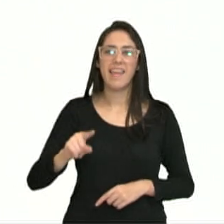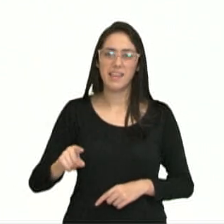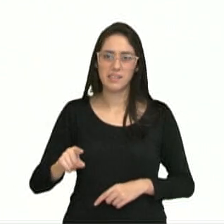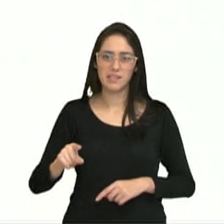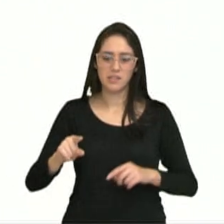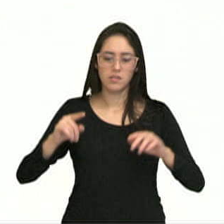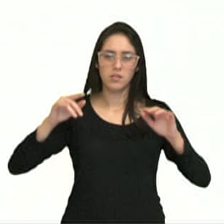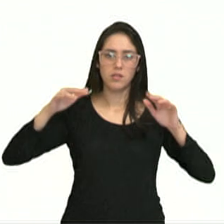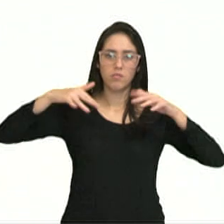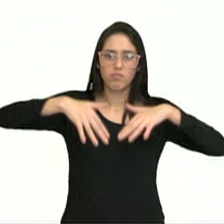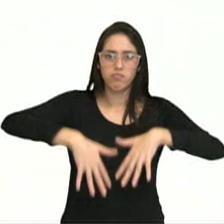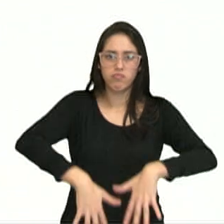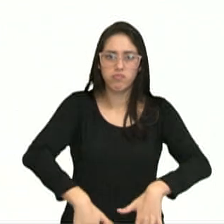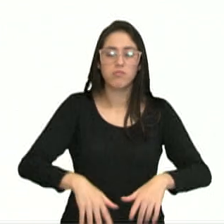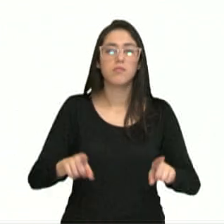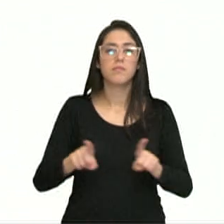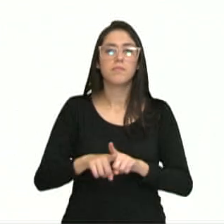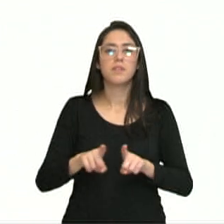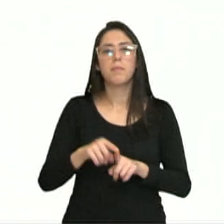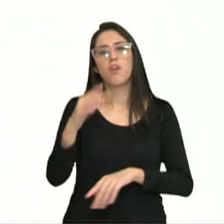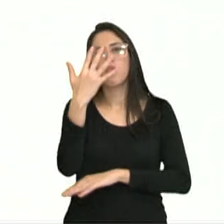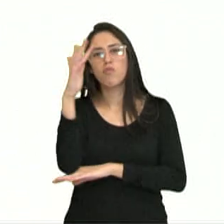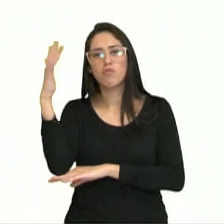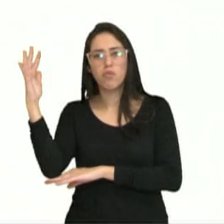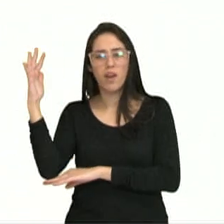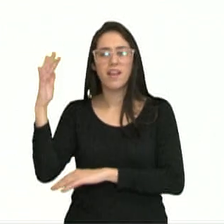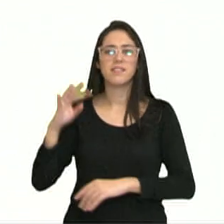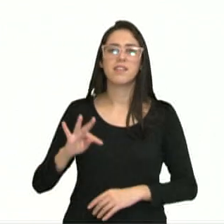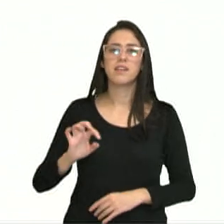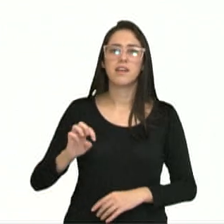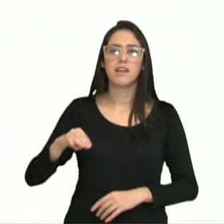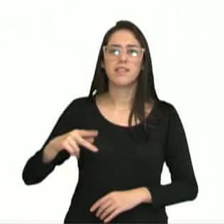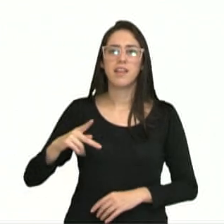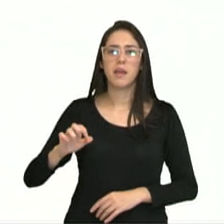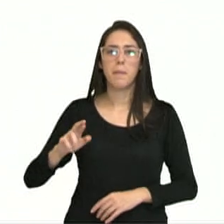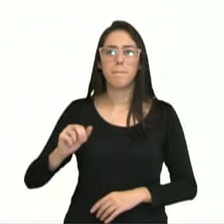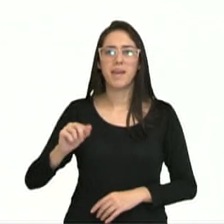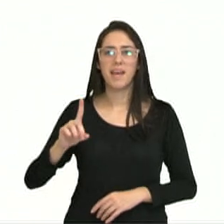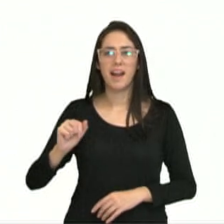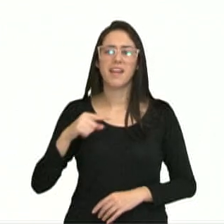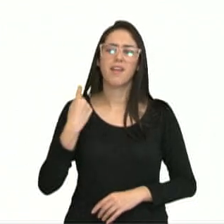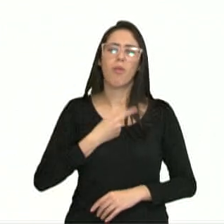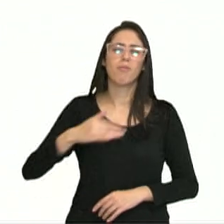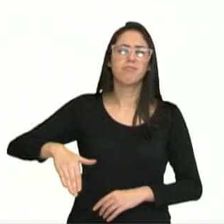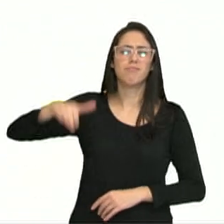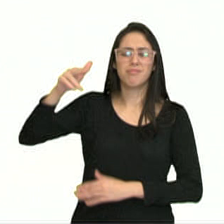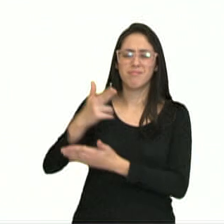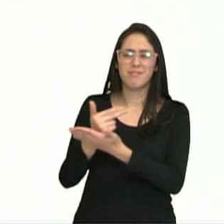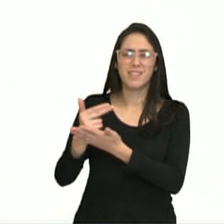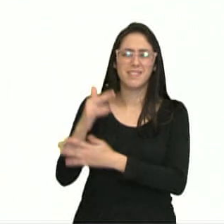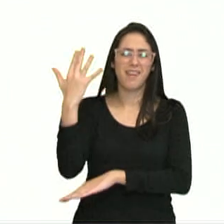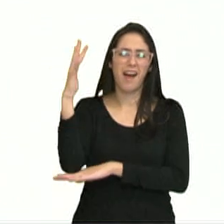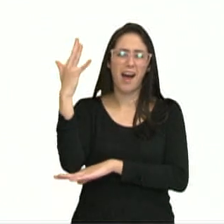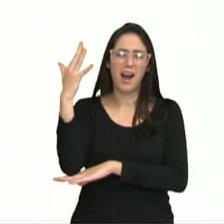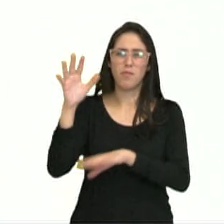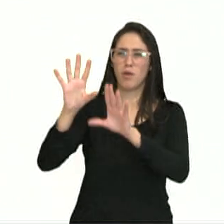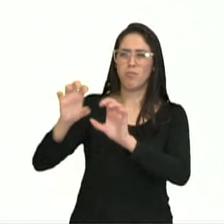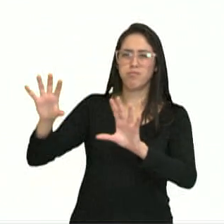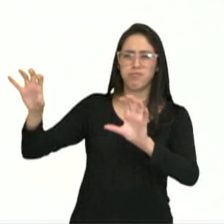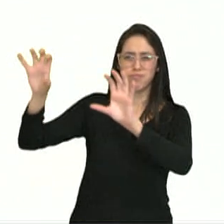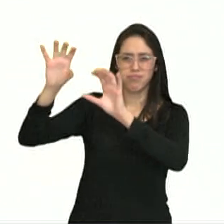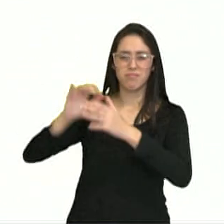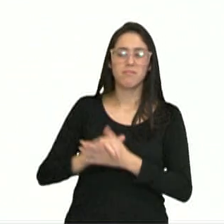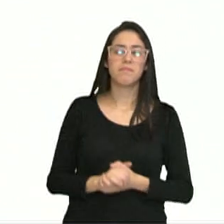floresta subtropical e temperada, que são as árvores que nós aprendemos a desenhar desde que a gente era criança. Floresta equatorial